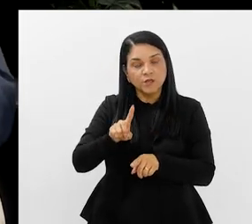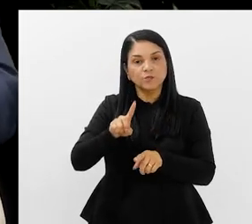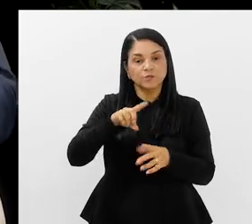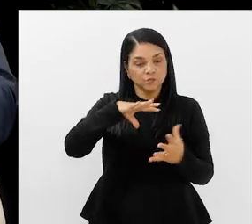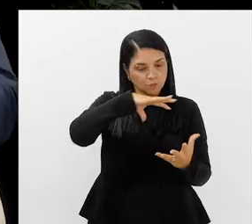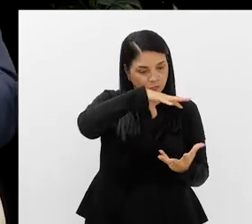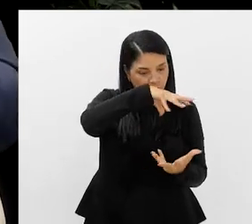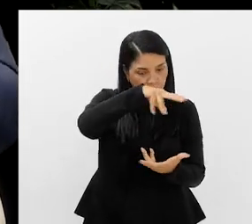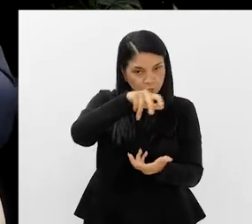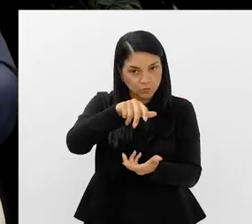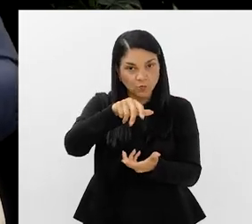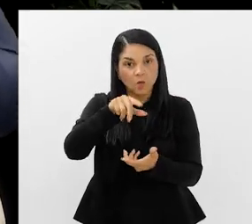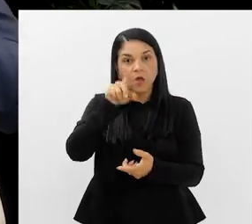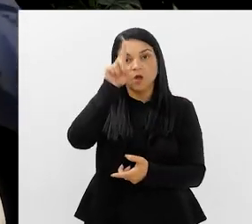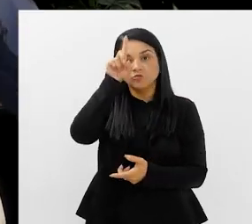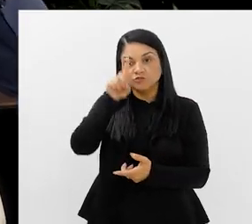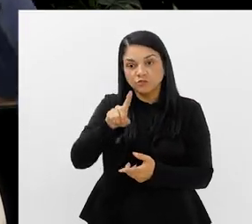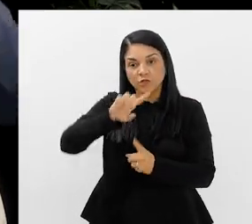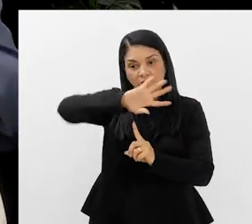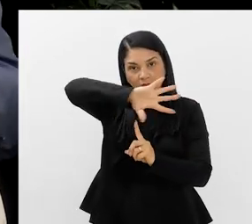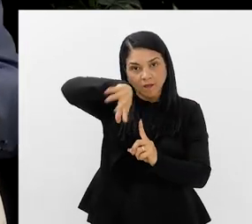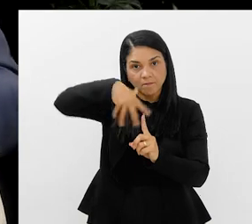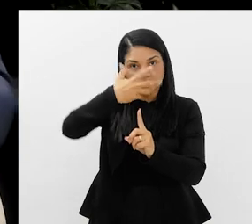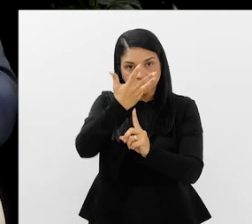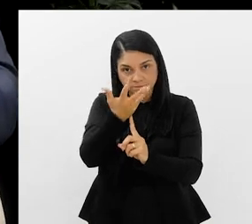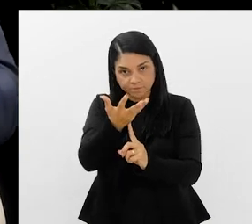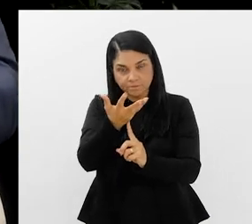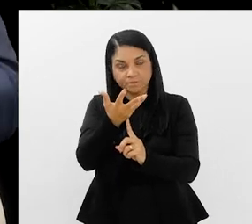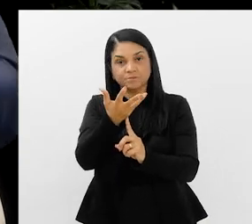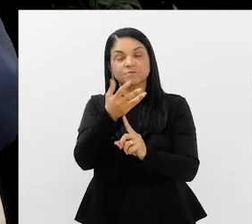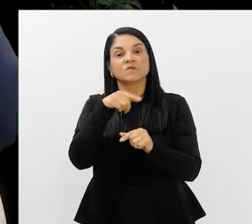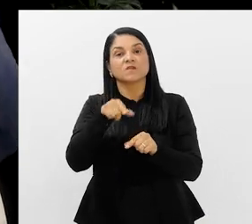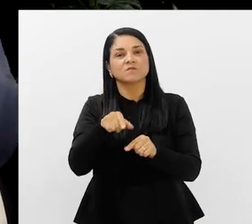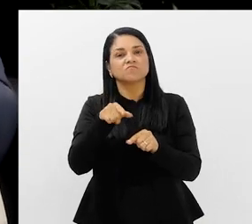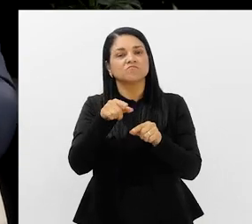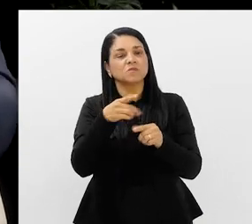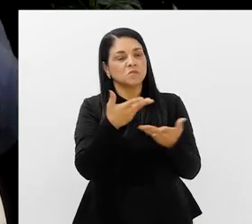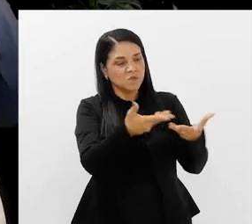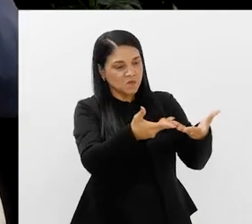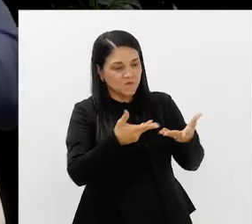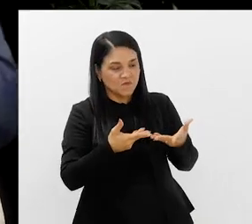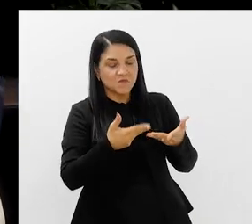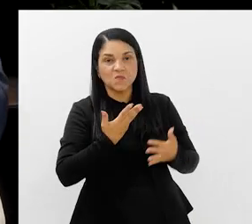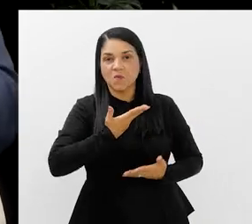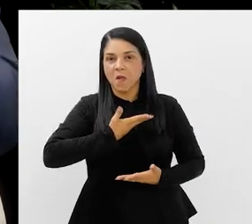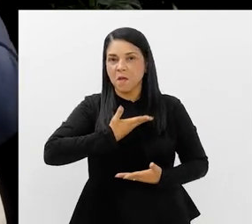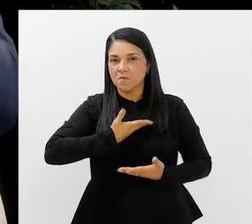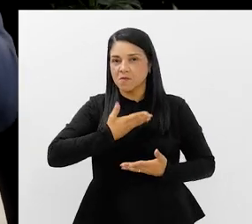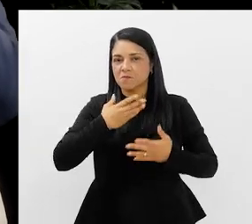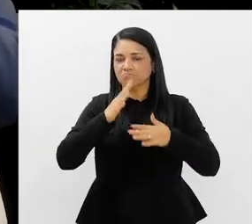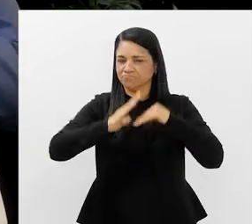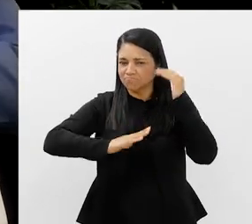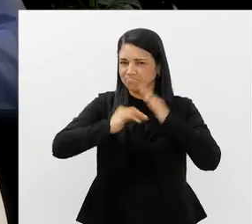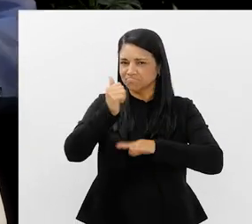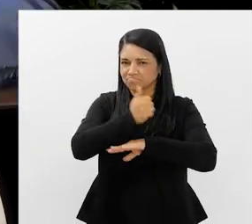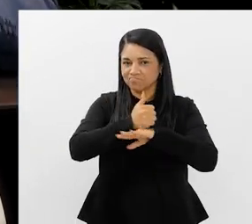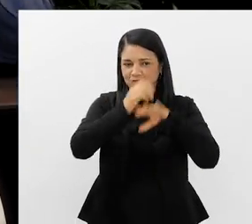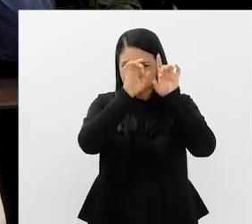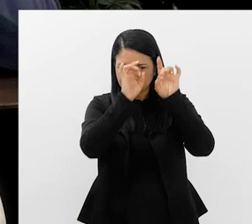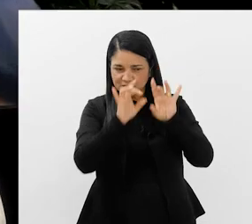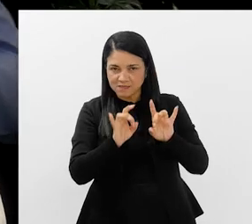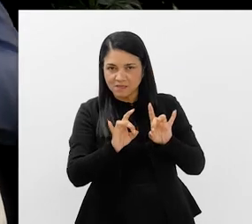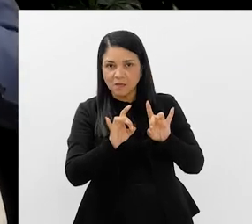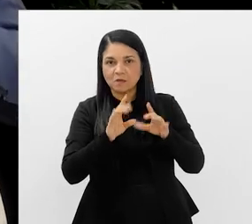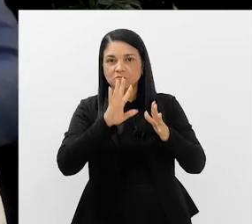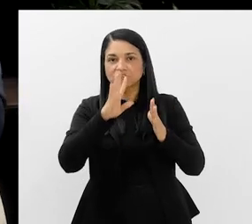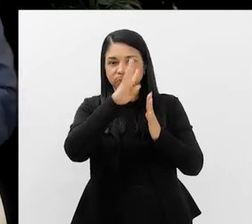direito internacional, mas também ao direito ambiental. E para isso a gente trouxe aqui um especialista, um amigo querido, alguém